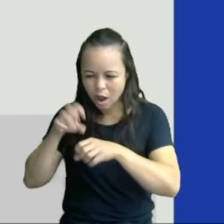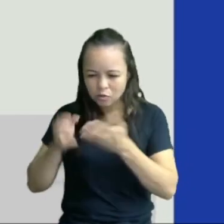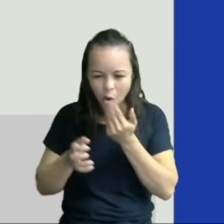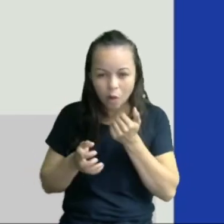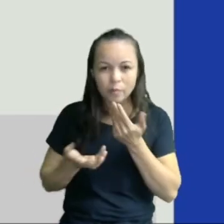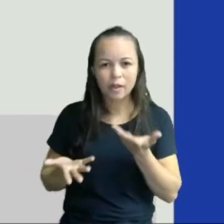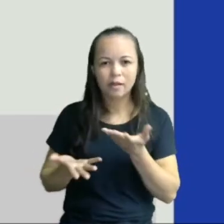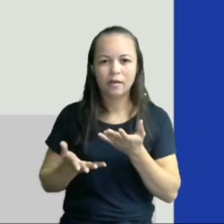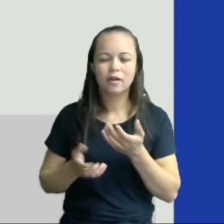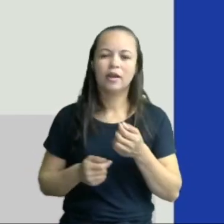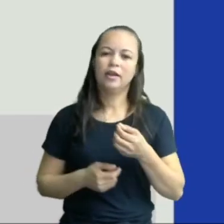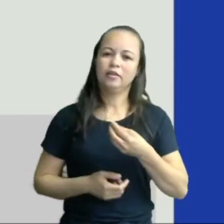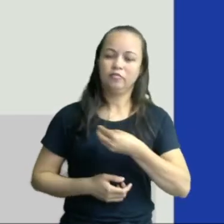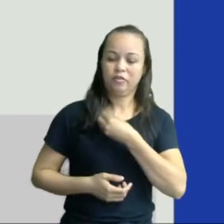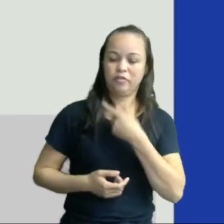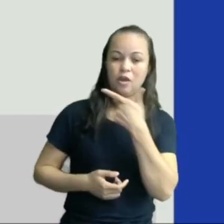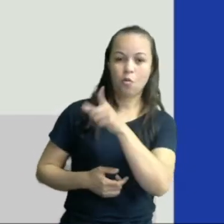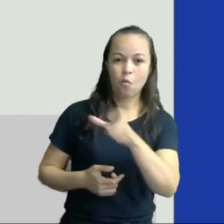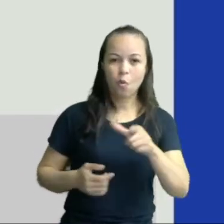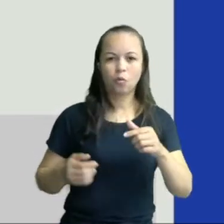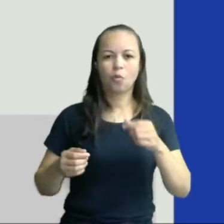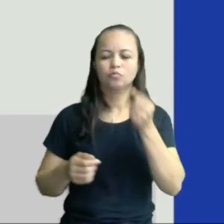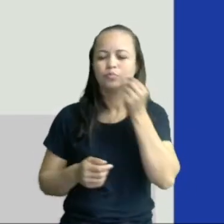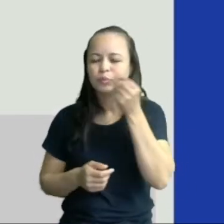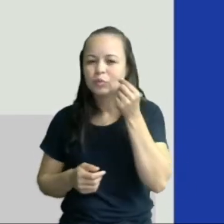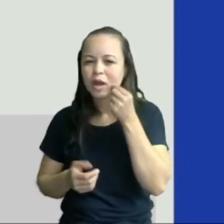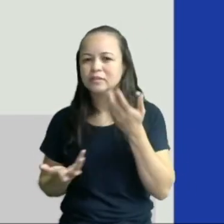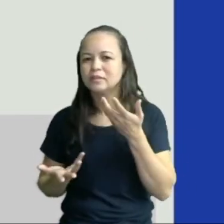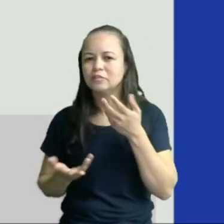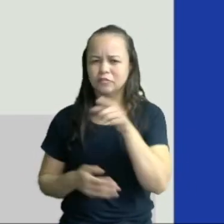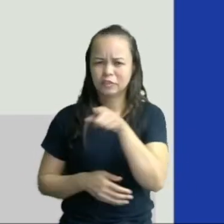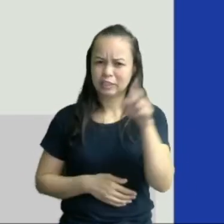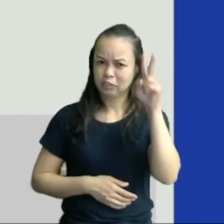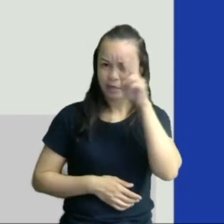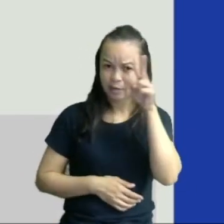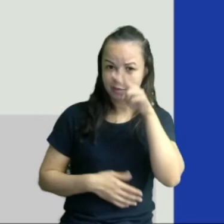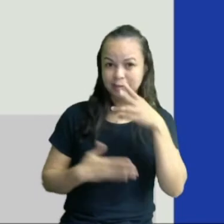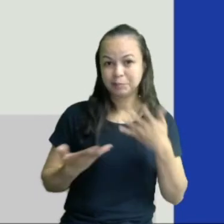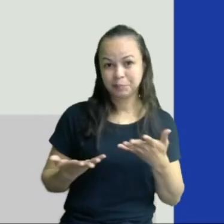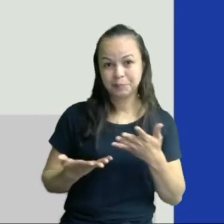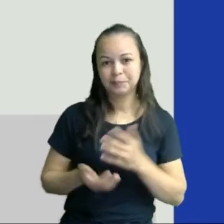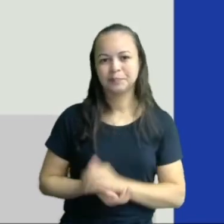Ele morava com outros ratinhos? Quem lembra?